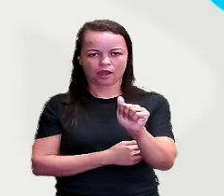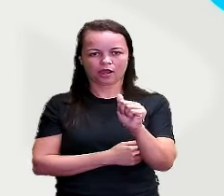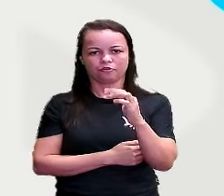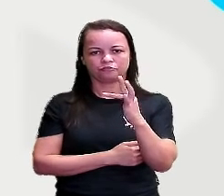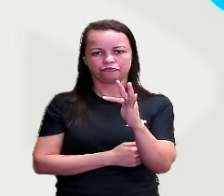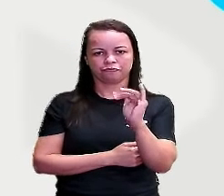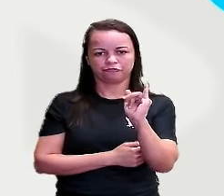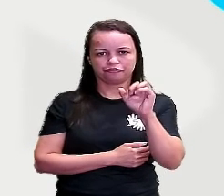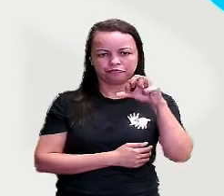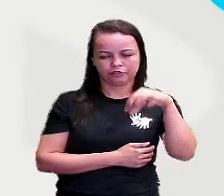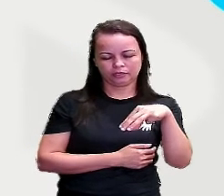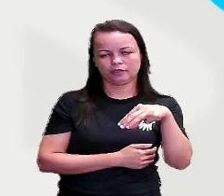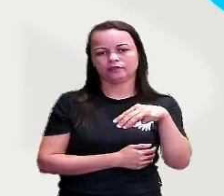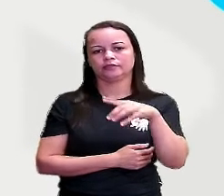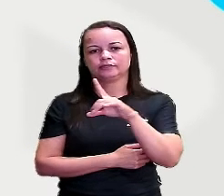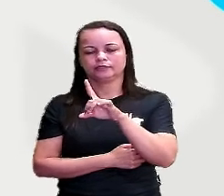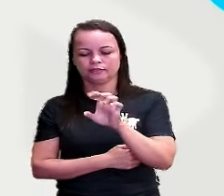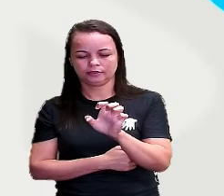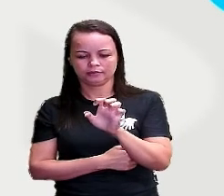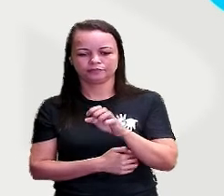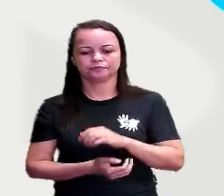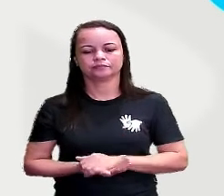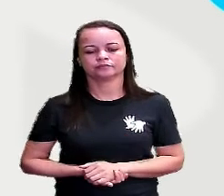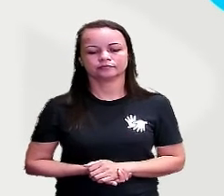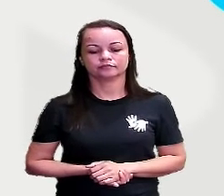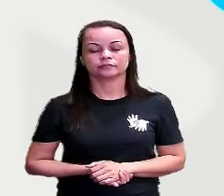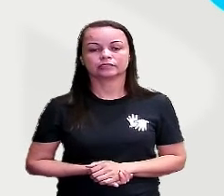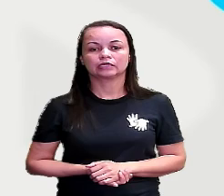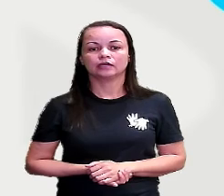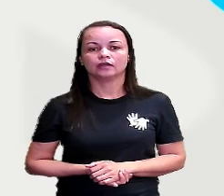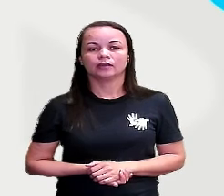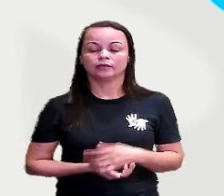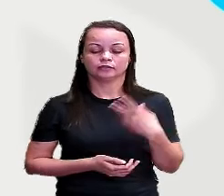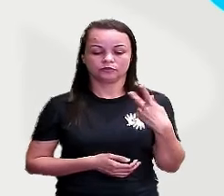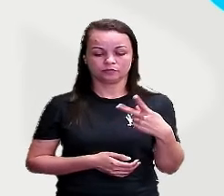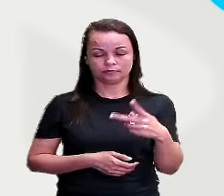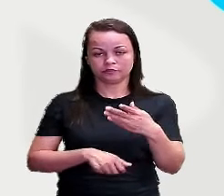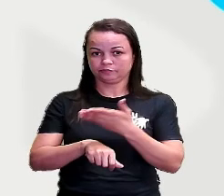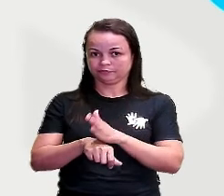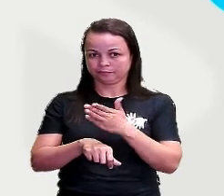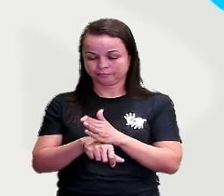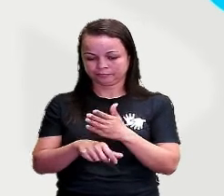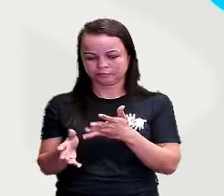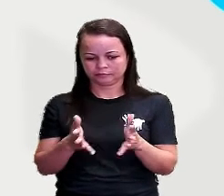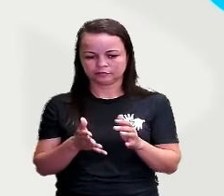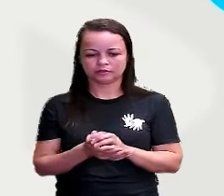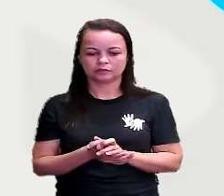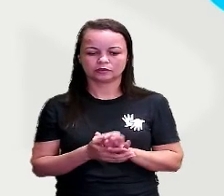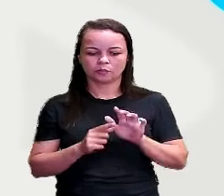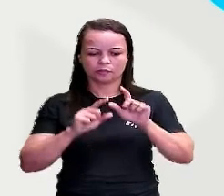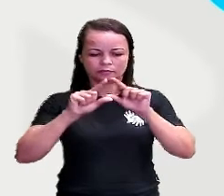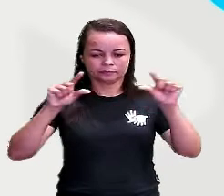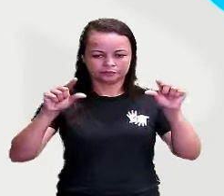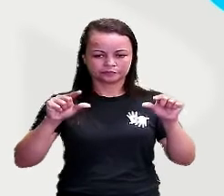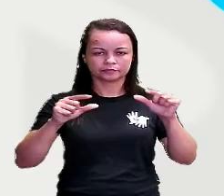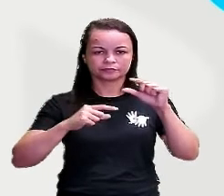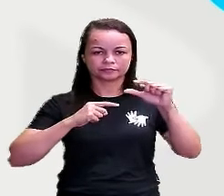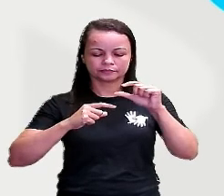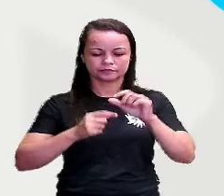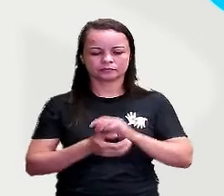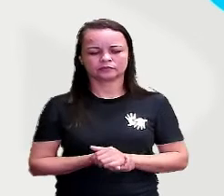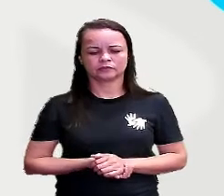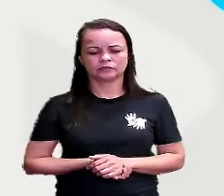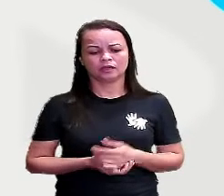Vamos praticar um pouquinho, né? Trouxe aqui essa tirinha e diz assim: Dentinho, eu tentei e tentei com